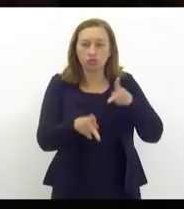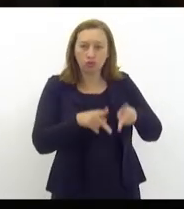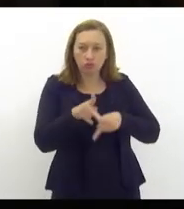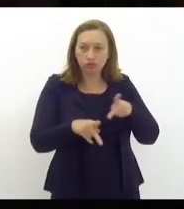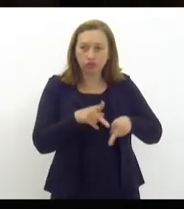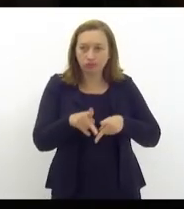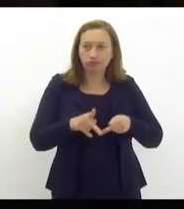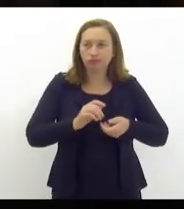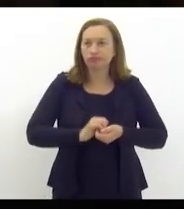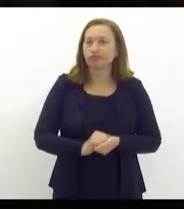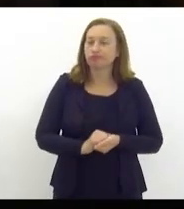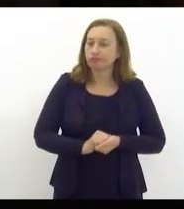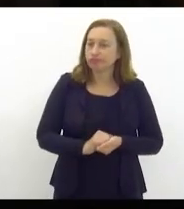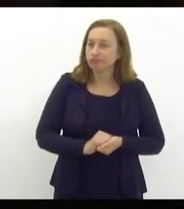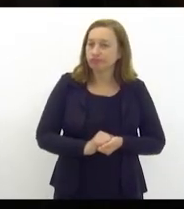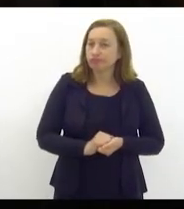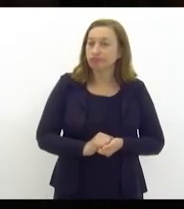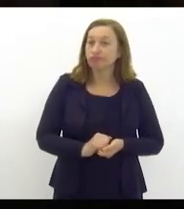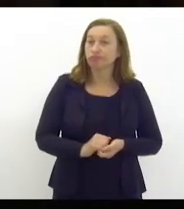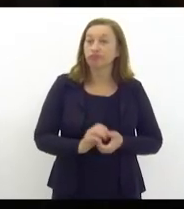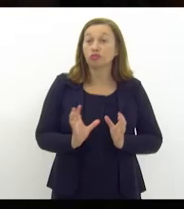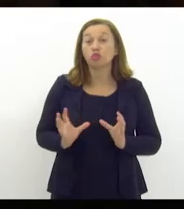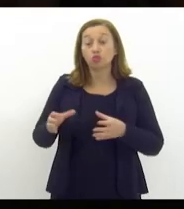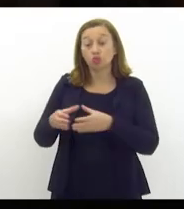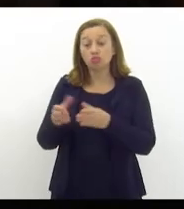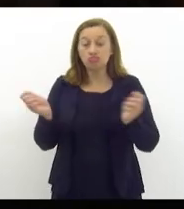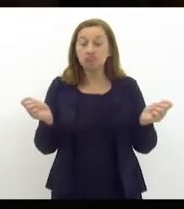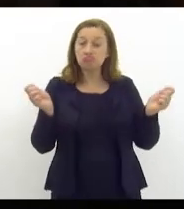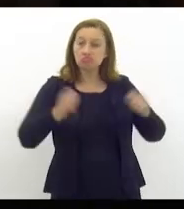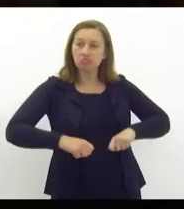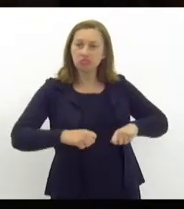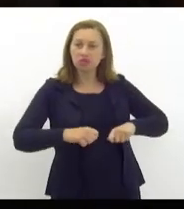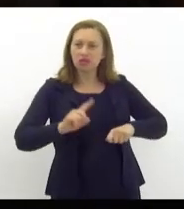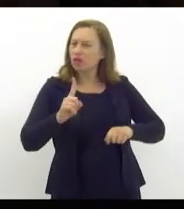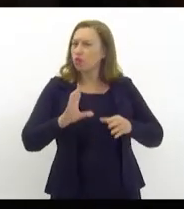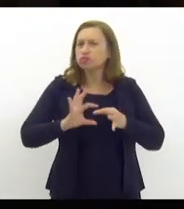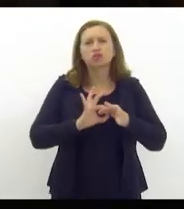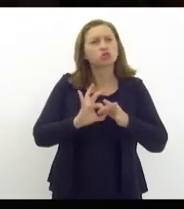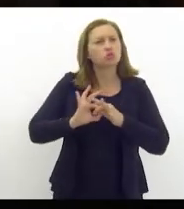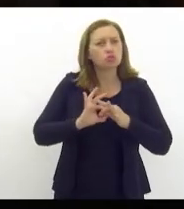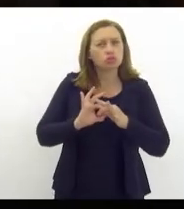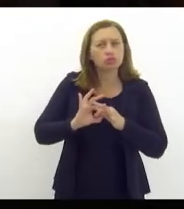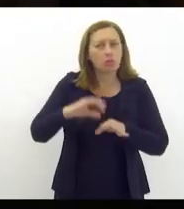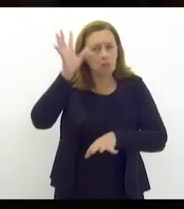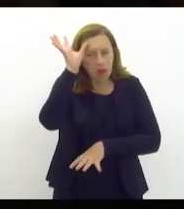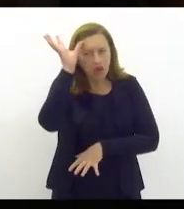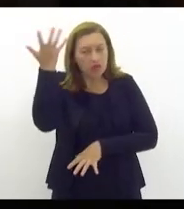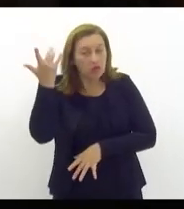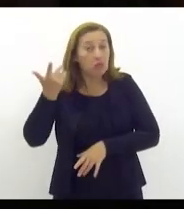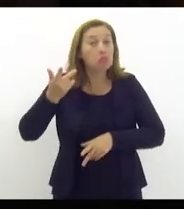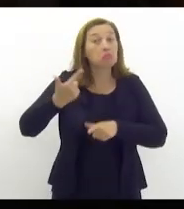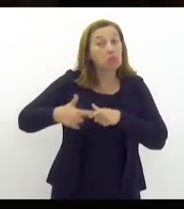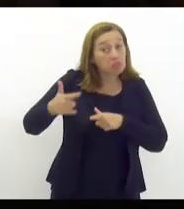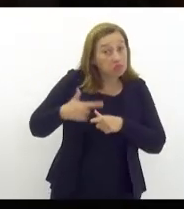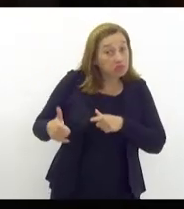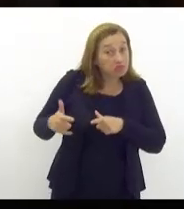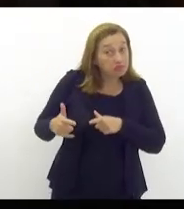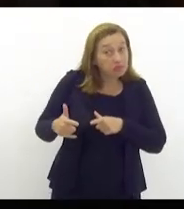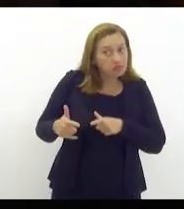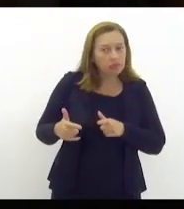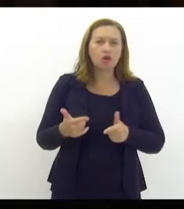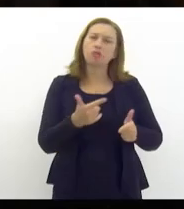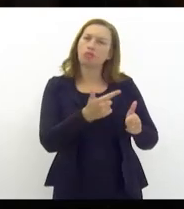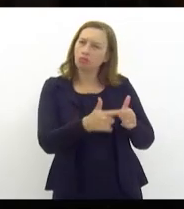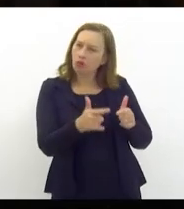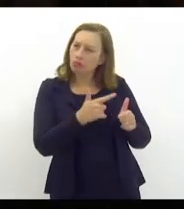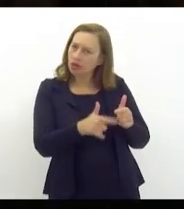E as autoridades competentes não se unem para resolver esse problema. O